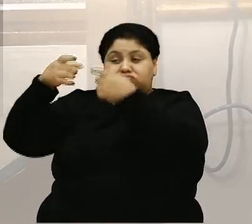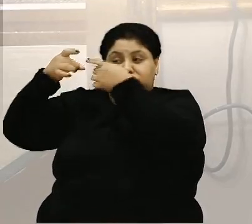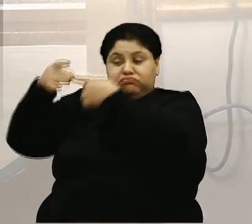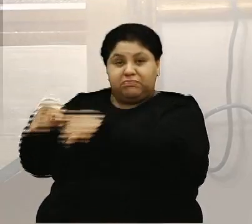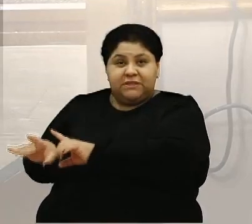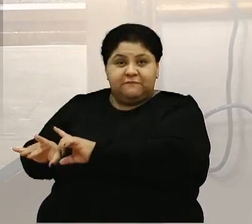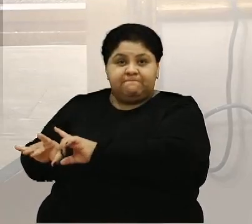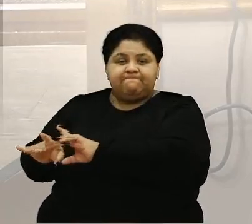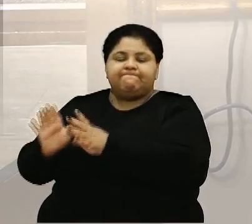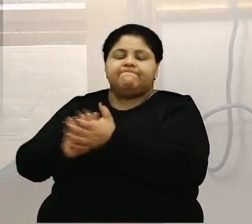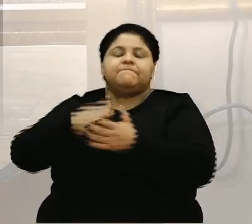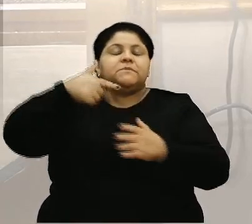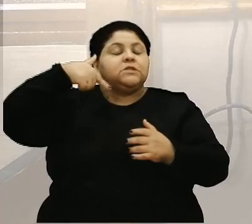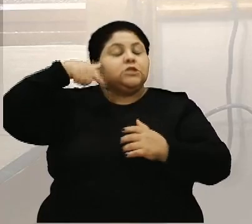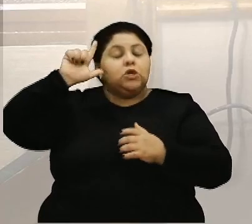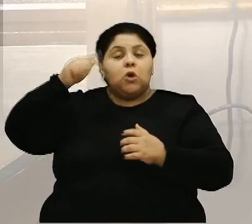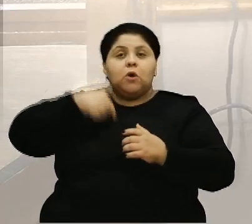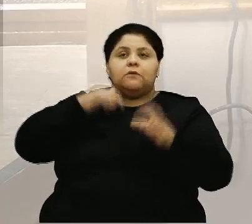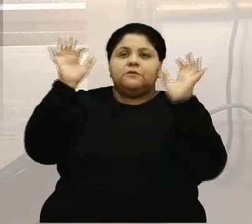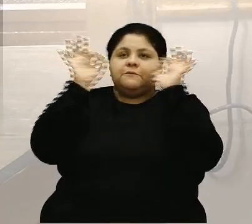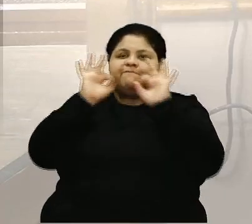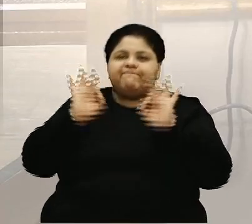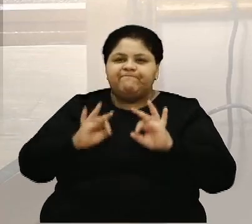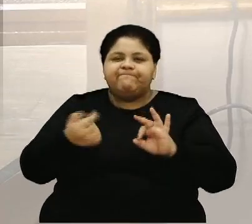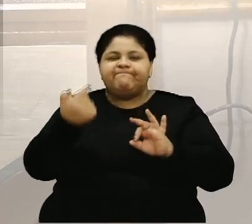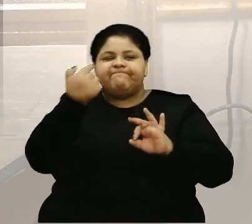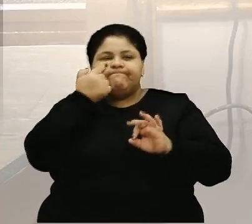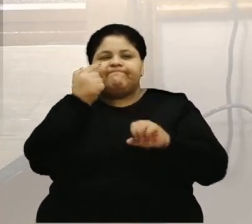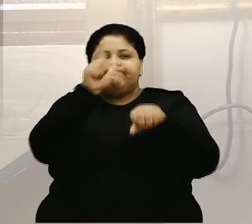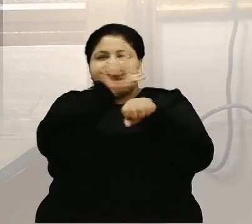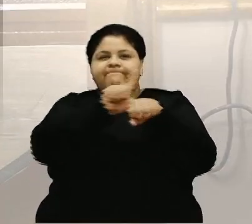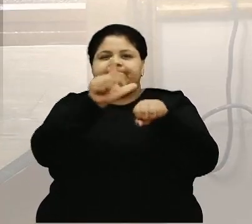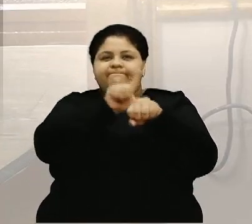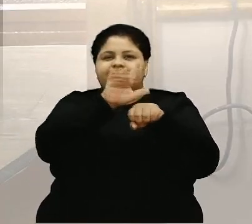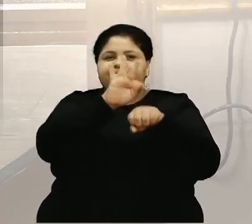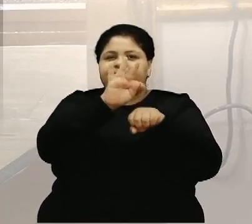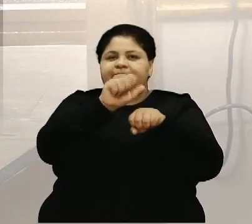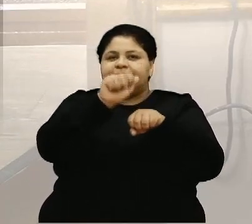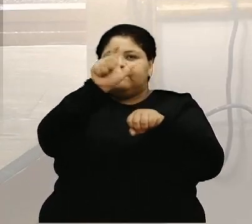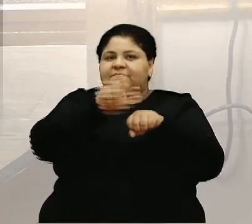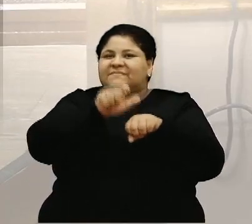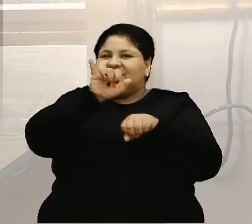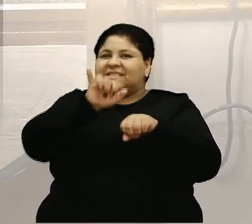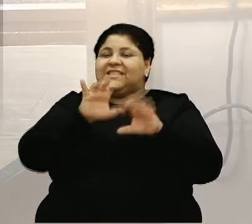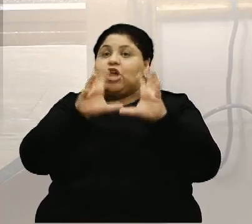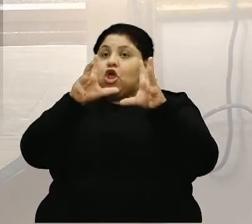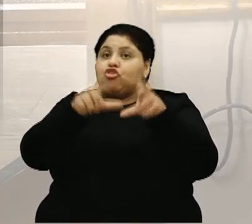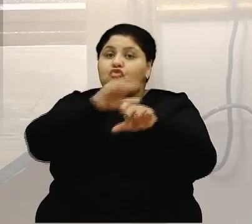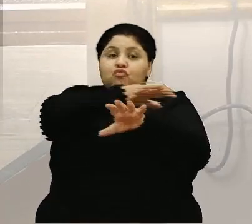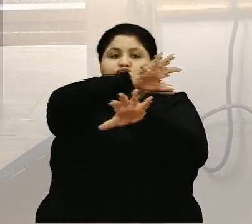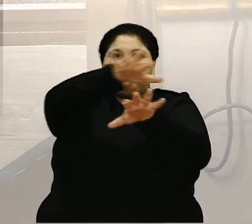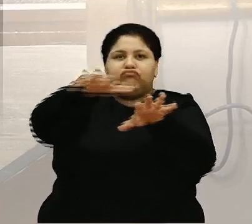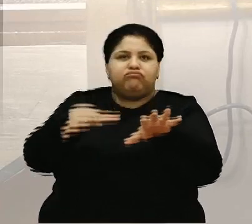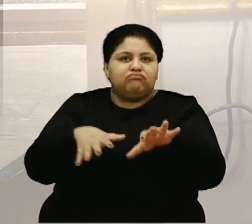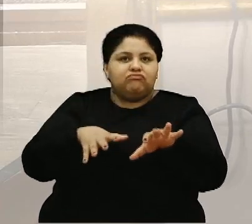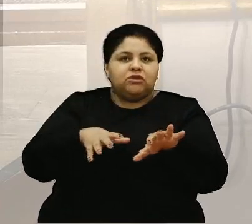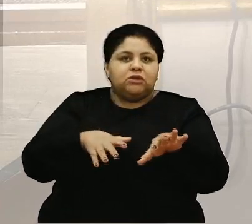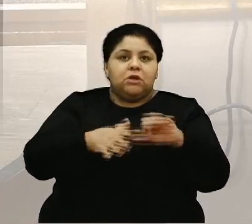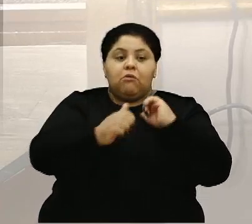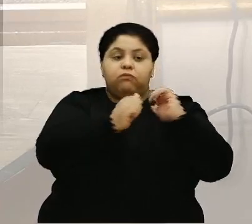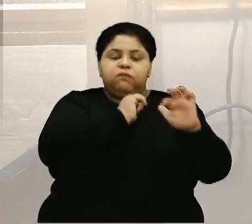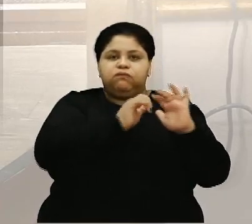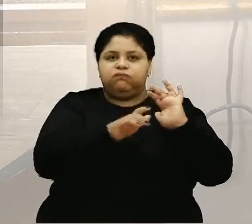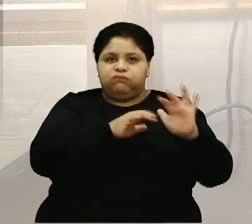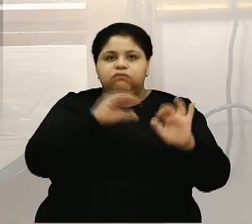me alegrou um pouco também ver o comércio, ver os táxis, tudo naquela região está muito movimentado, né? Ou seja, é uma